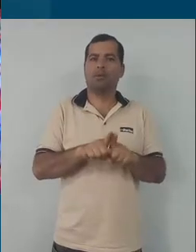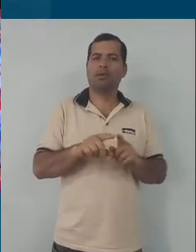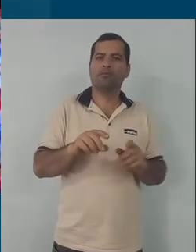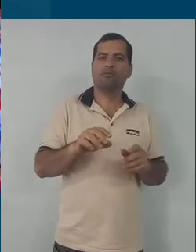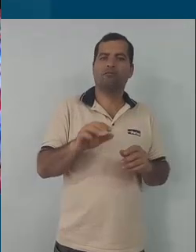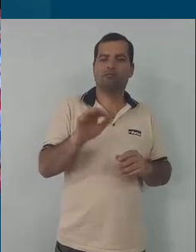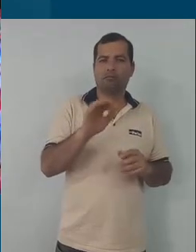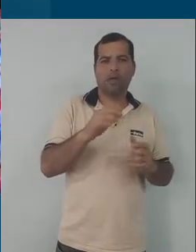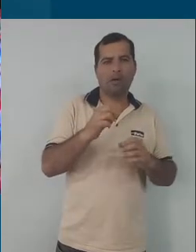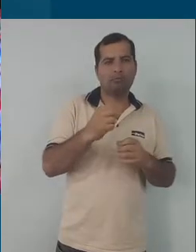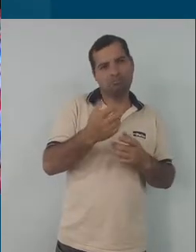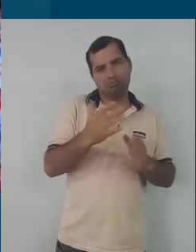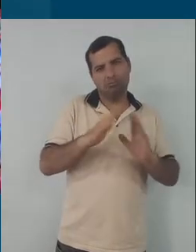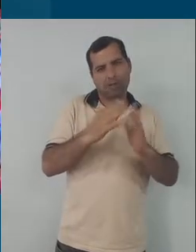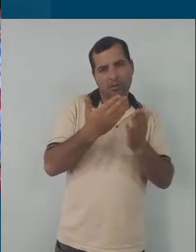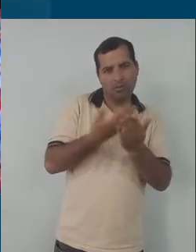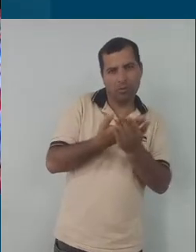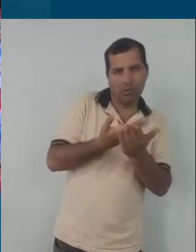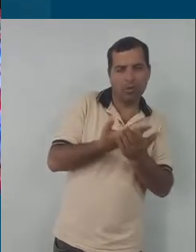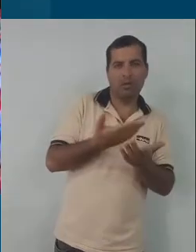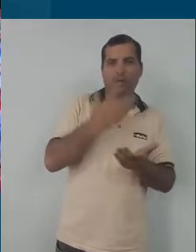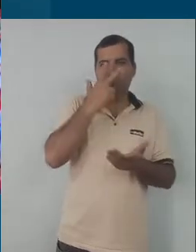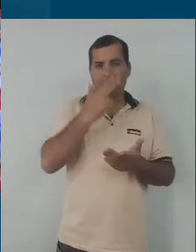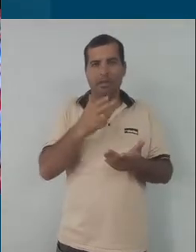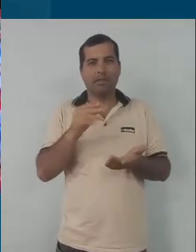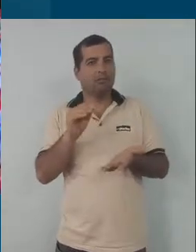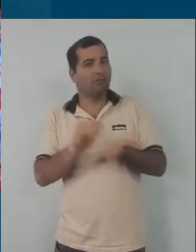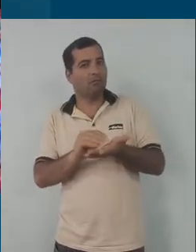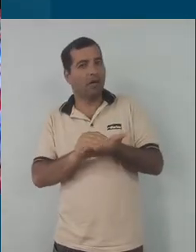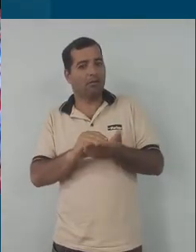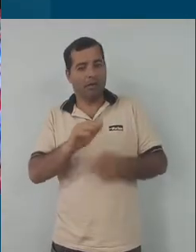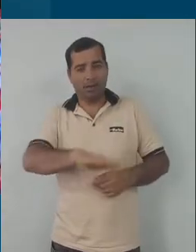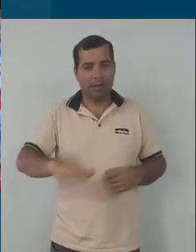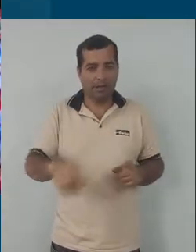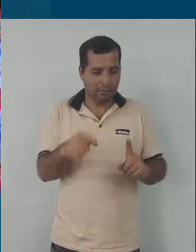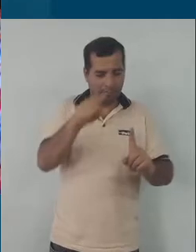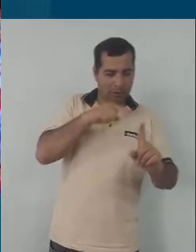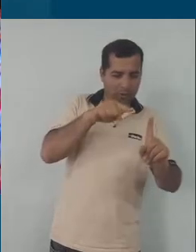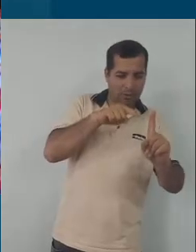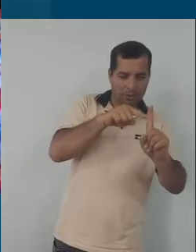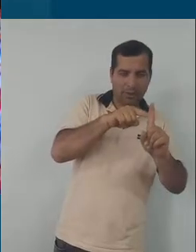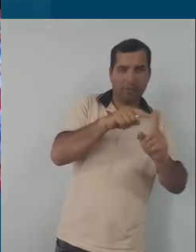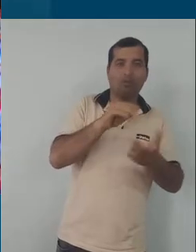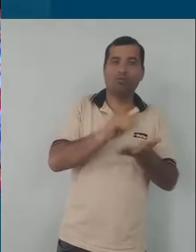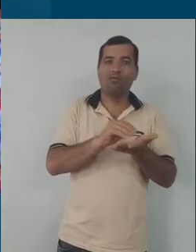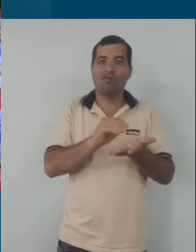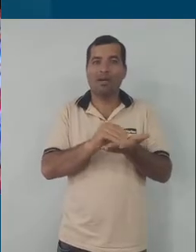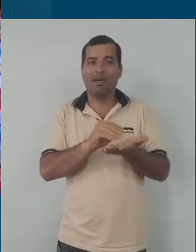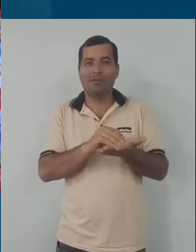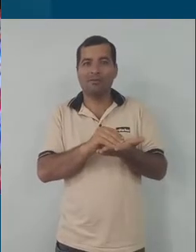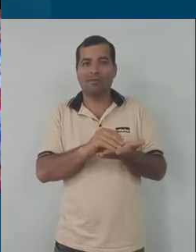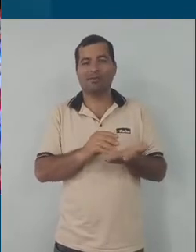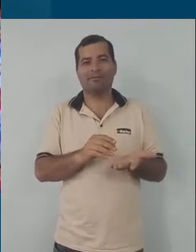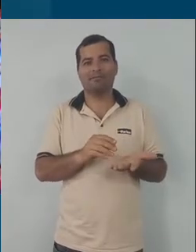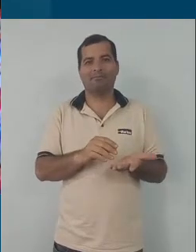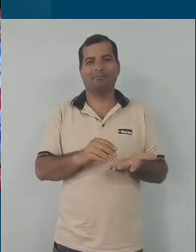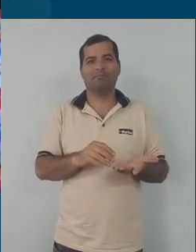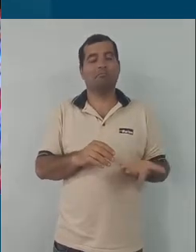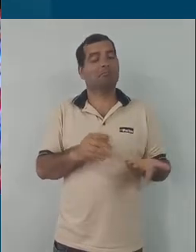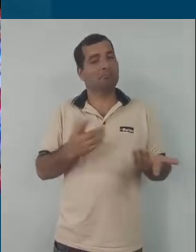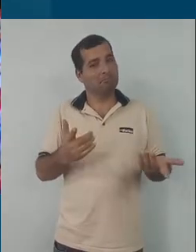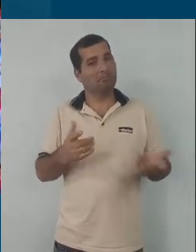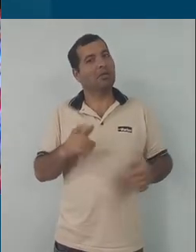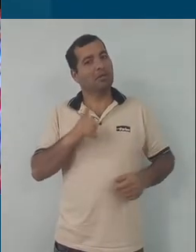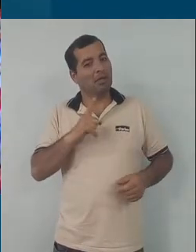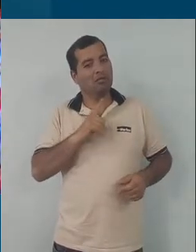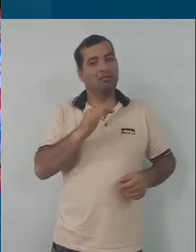não considera a criança na sua centralidade, ou seja, você não bota a criança no centro da aprendizagem, que impacto a gente vai ter